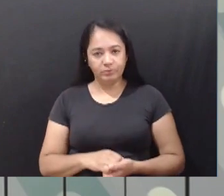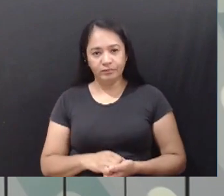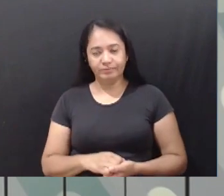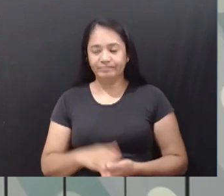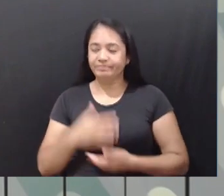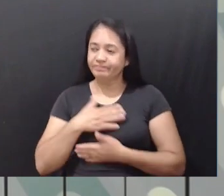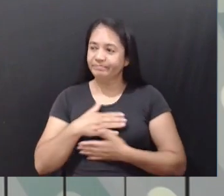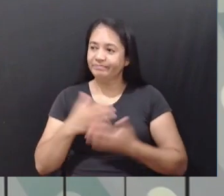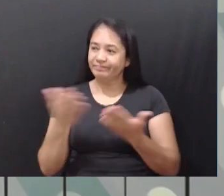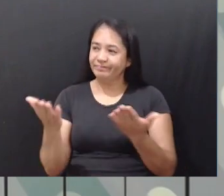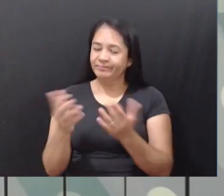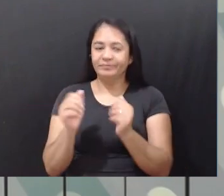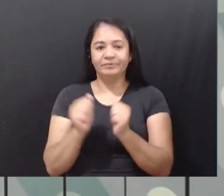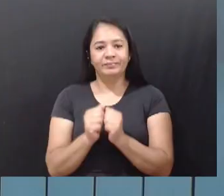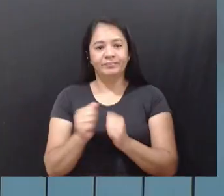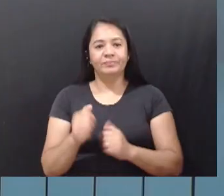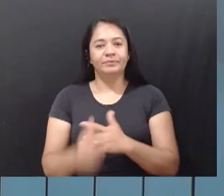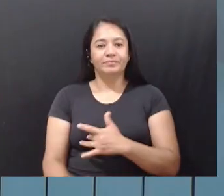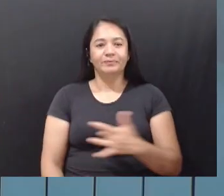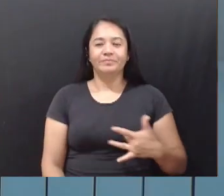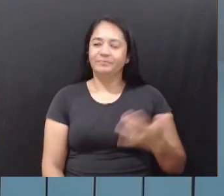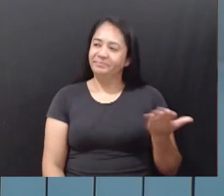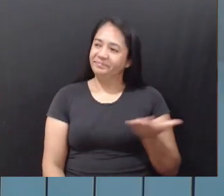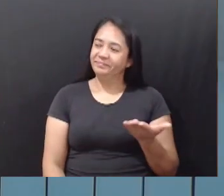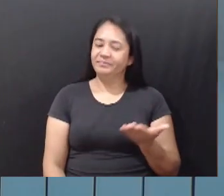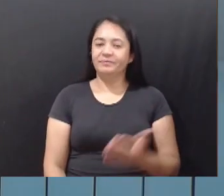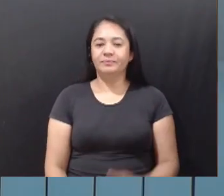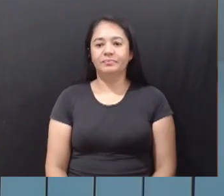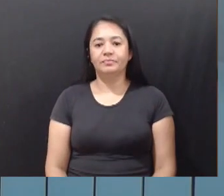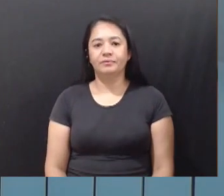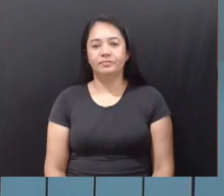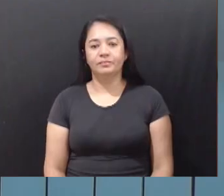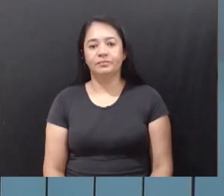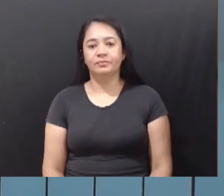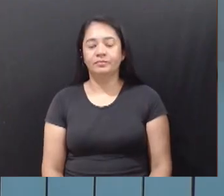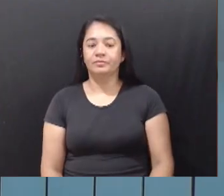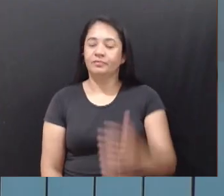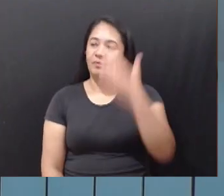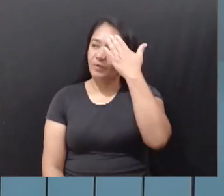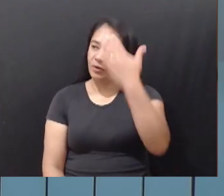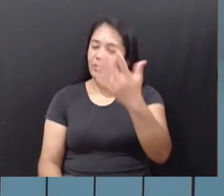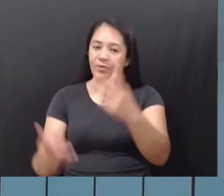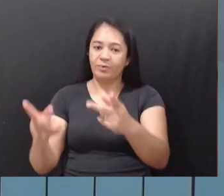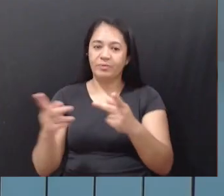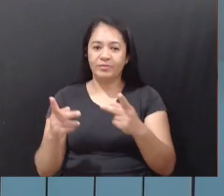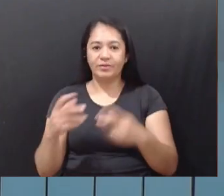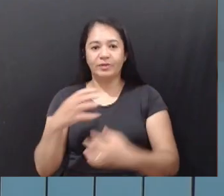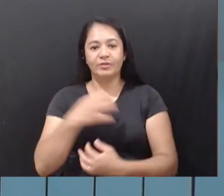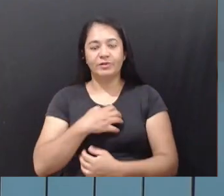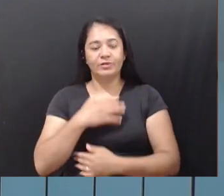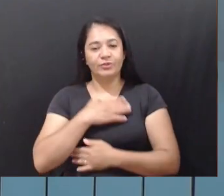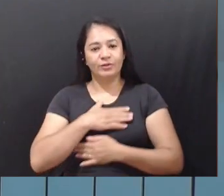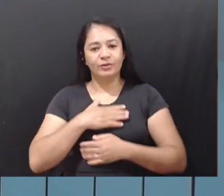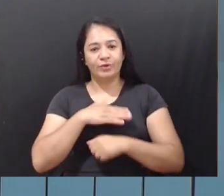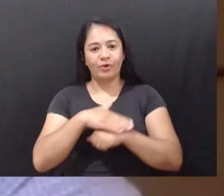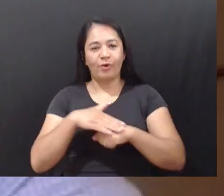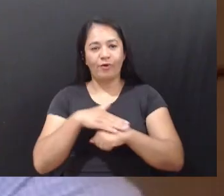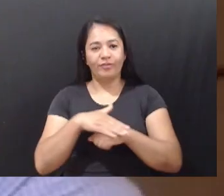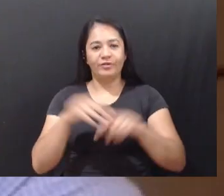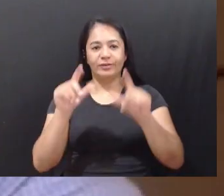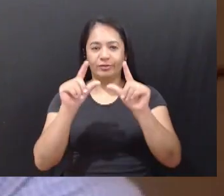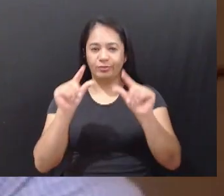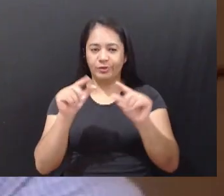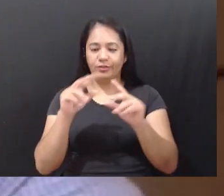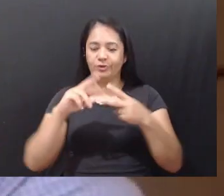genética reprodutiva. Seja muito bem-vindo. Satisfação recebê-lo aqui no Saúde Agora, Ciro.